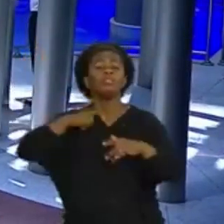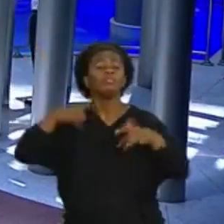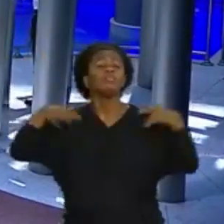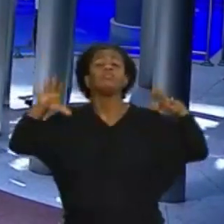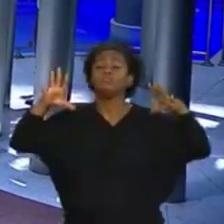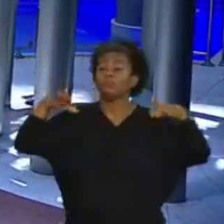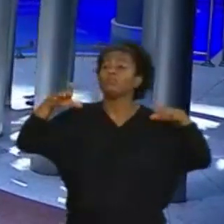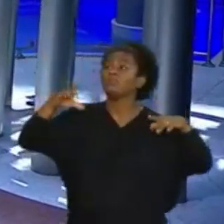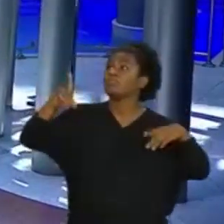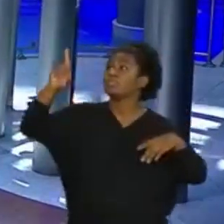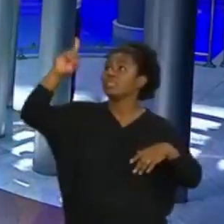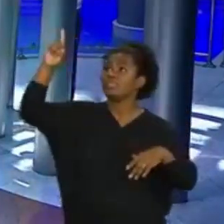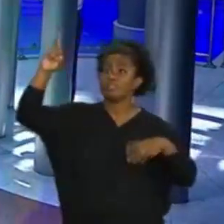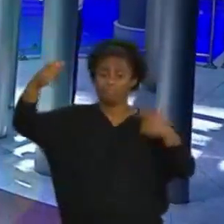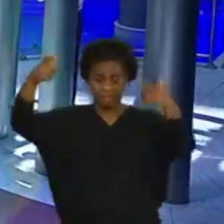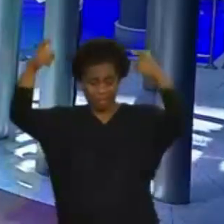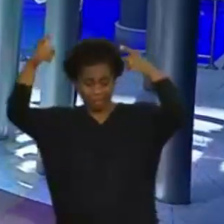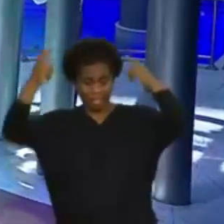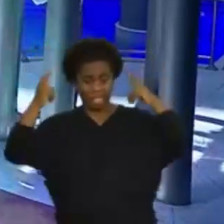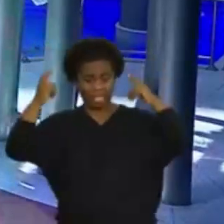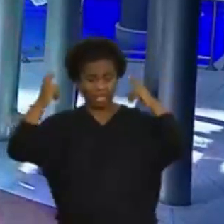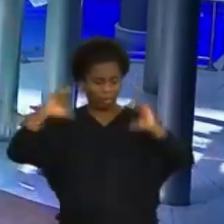Ele reina de mar a mar.